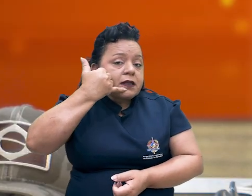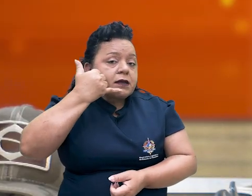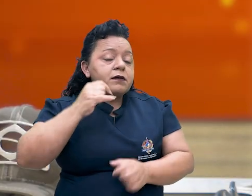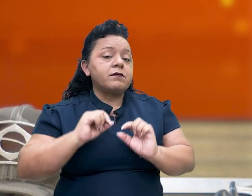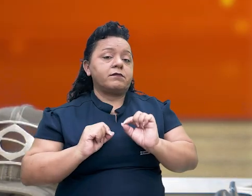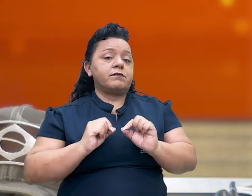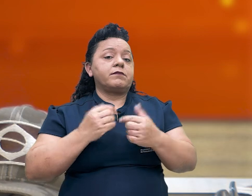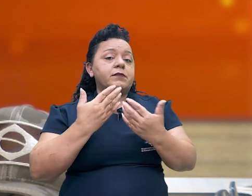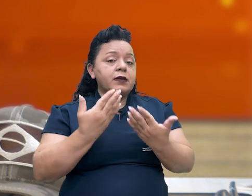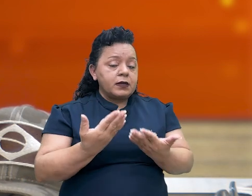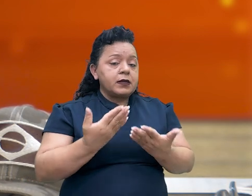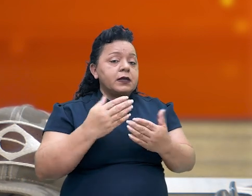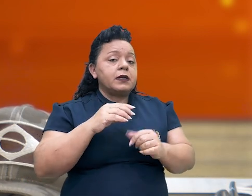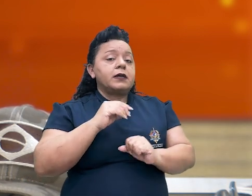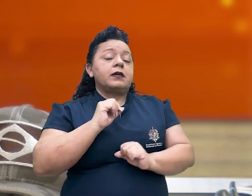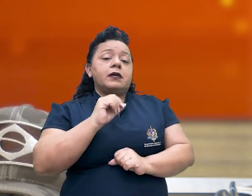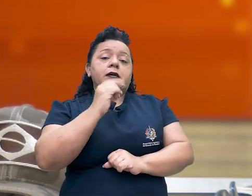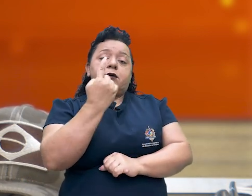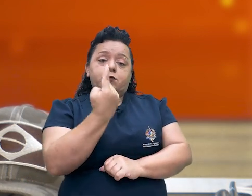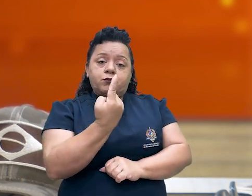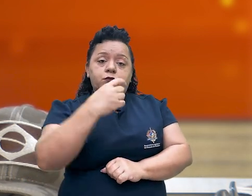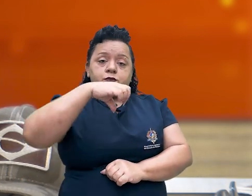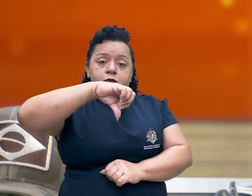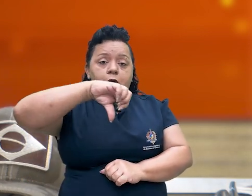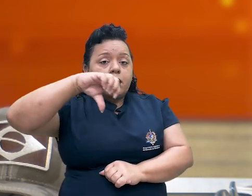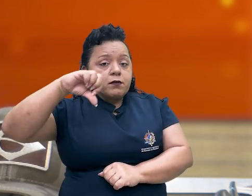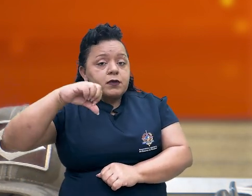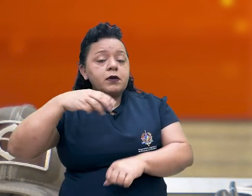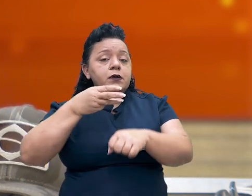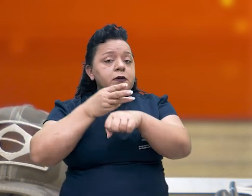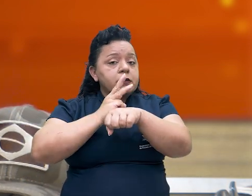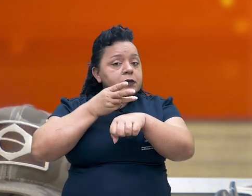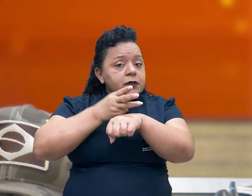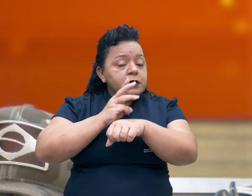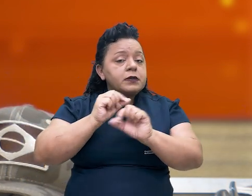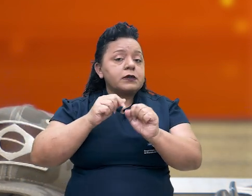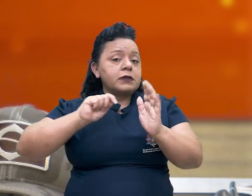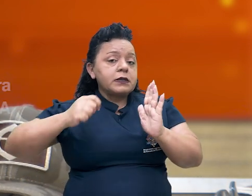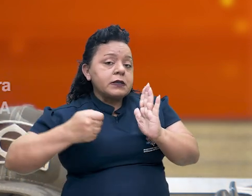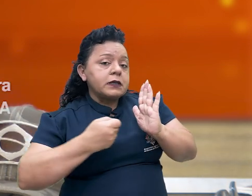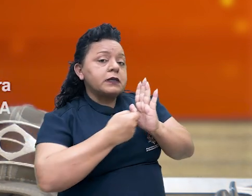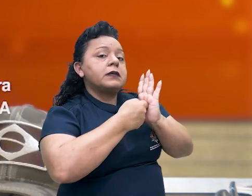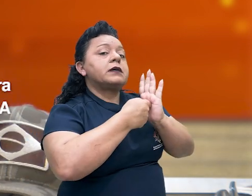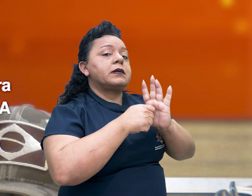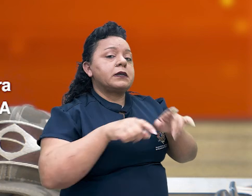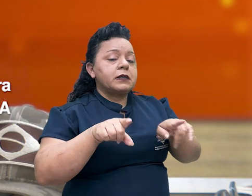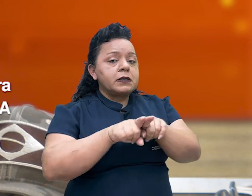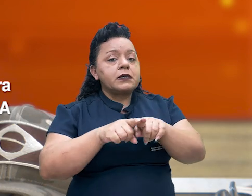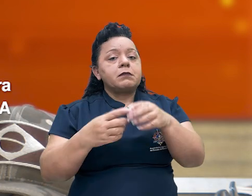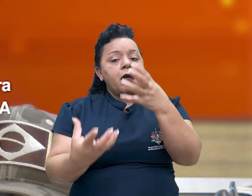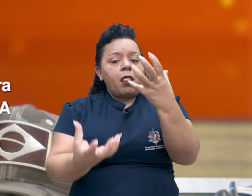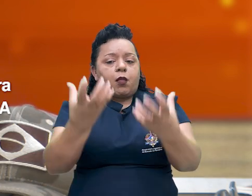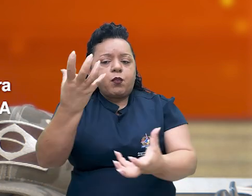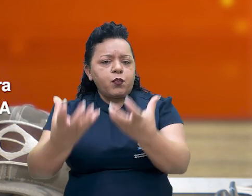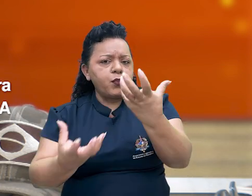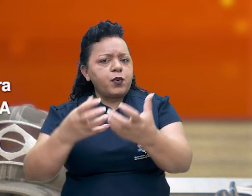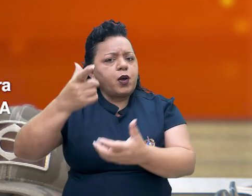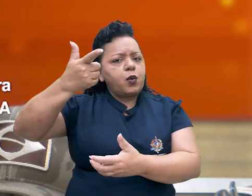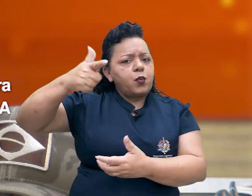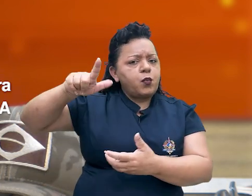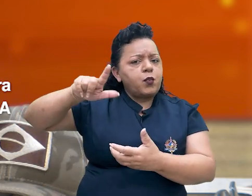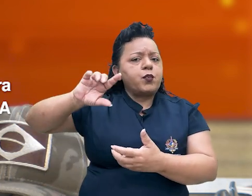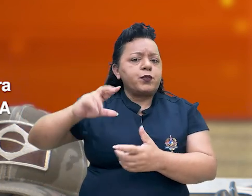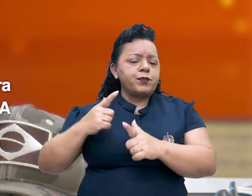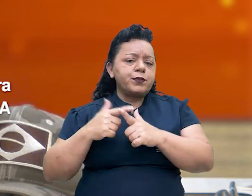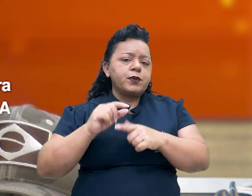telefone de emergência da defens Civil é 999 né é um telefone fácil todo mundo já tem e temos o WhatsApp né para denúncia e